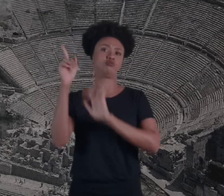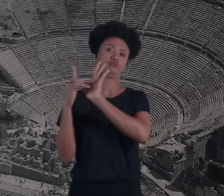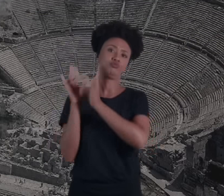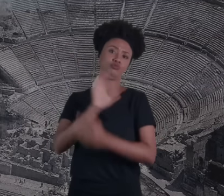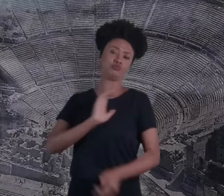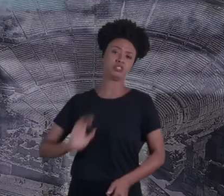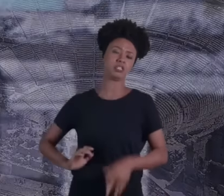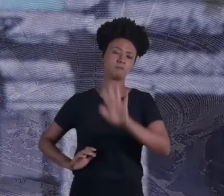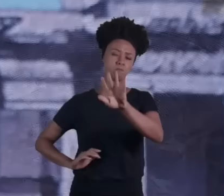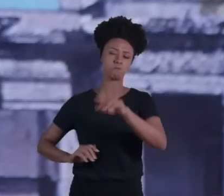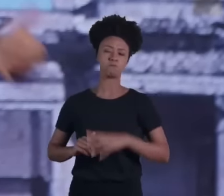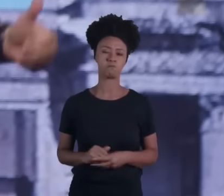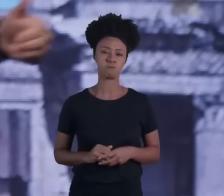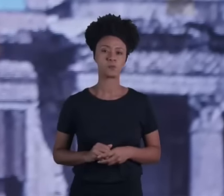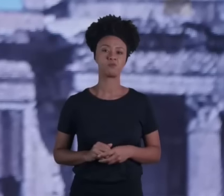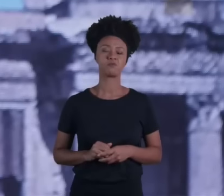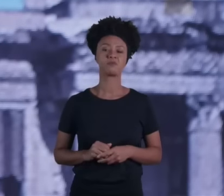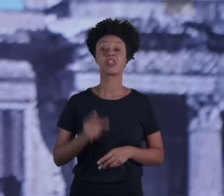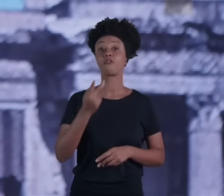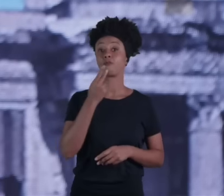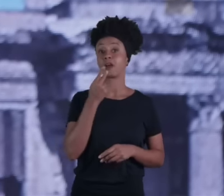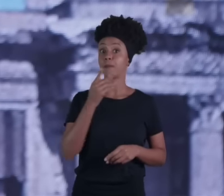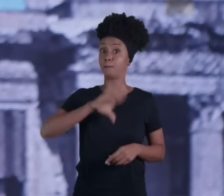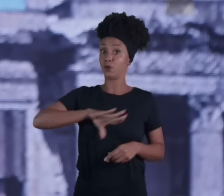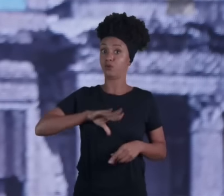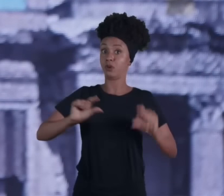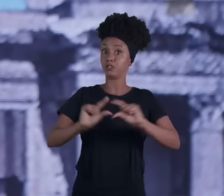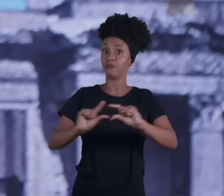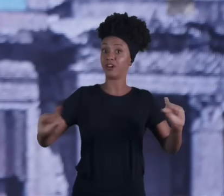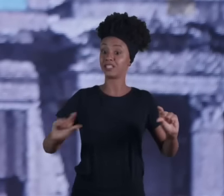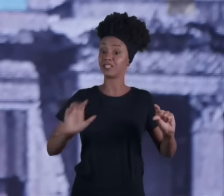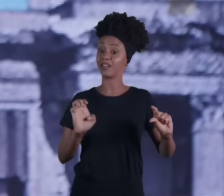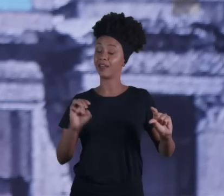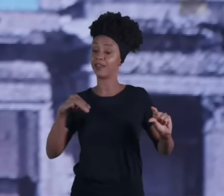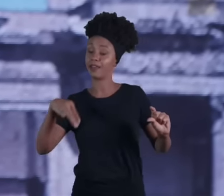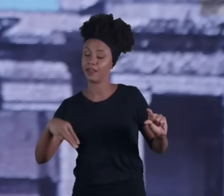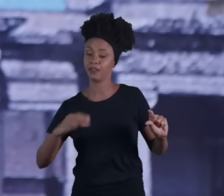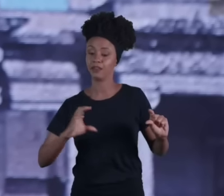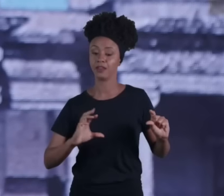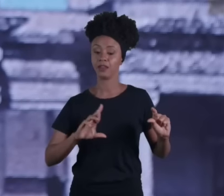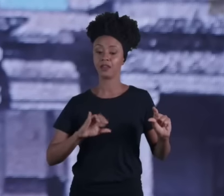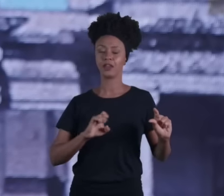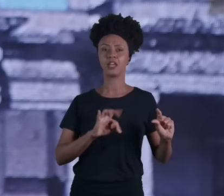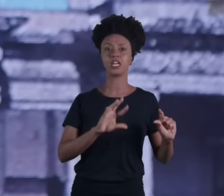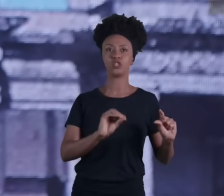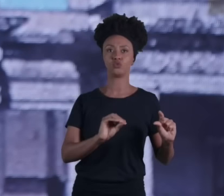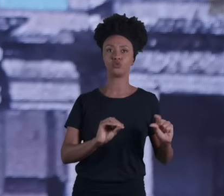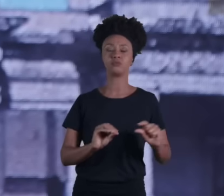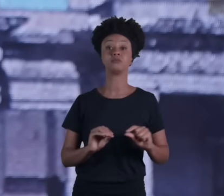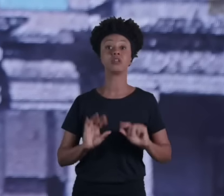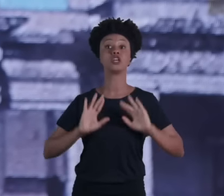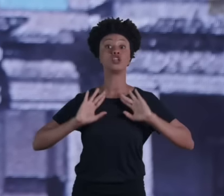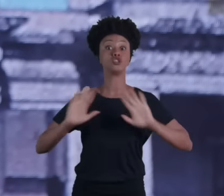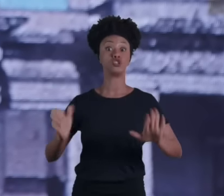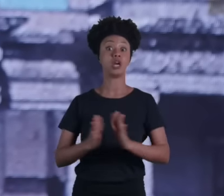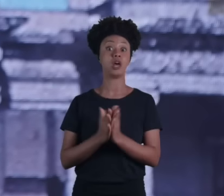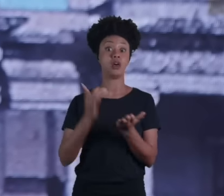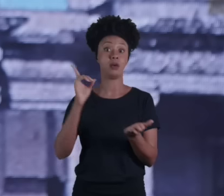falar sobre essa expressão em Cristo. Ela é uma expressão que aparece 27